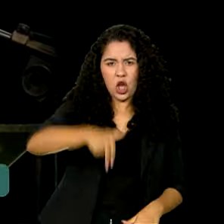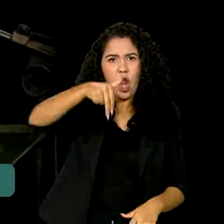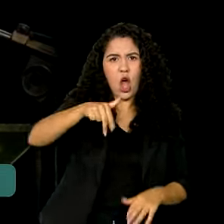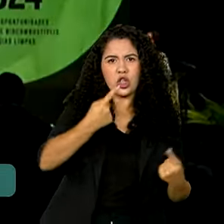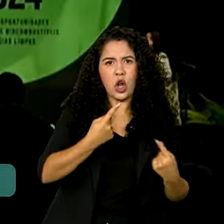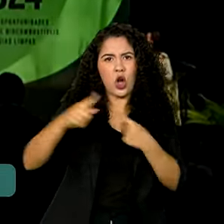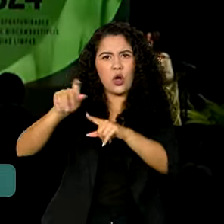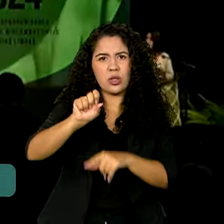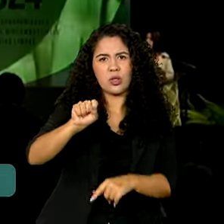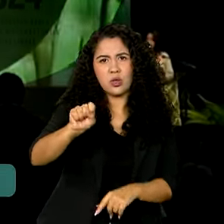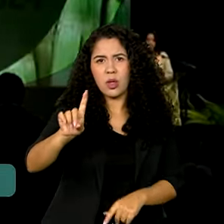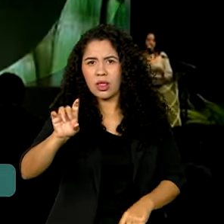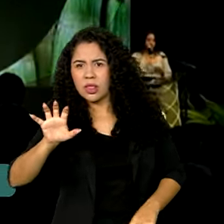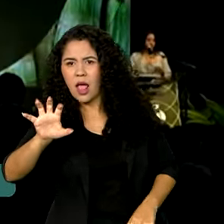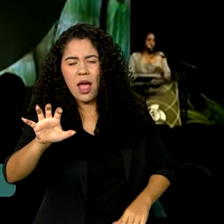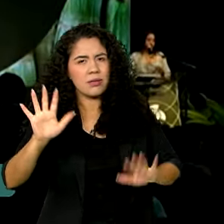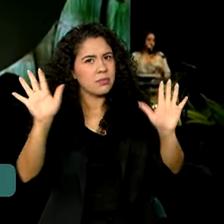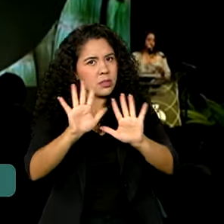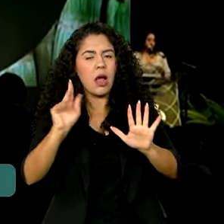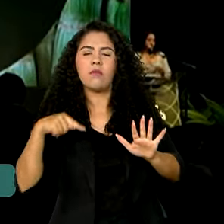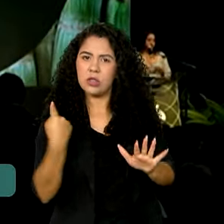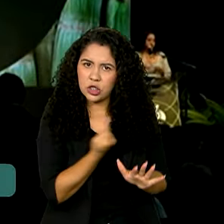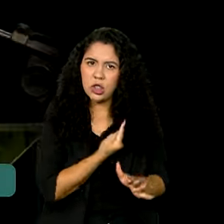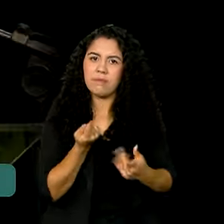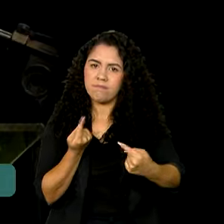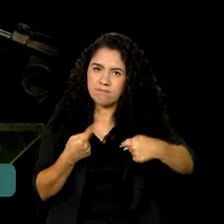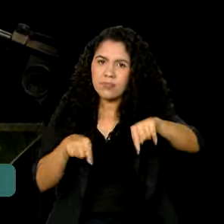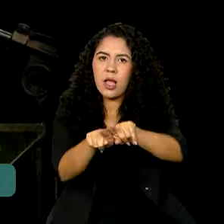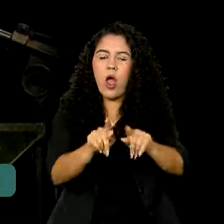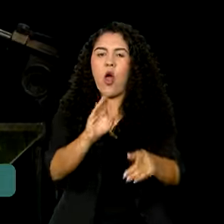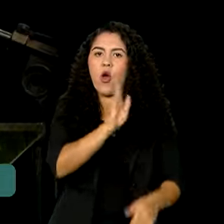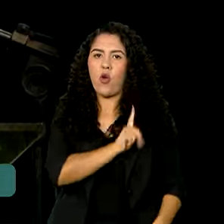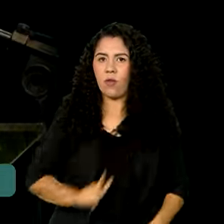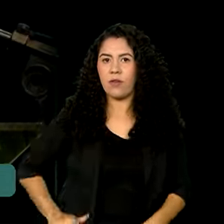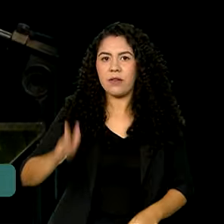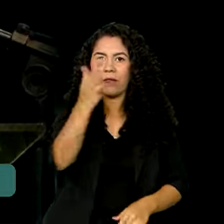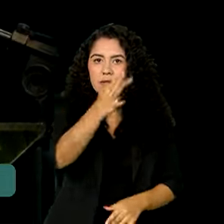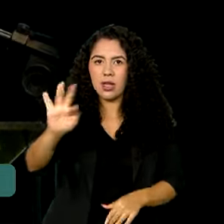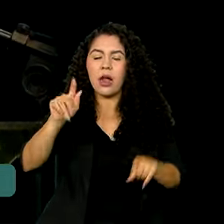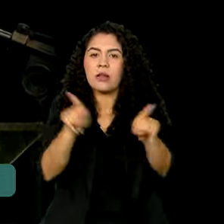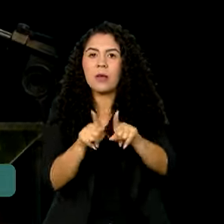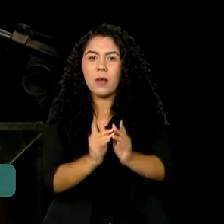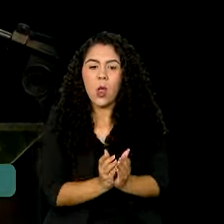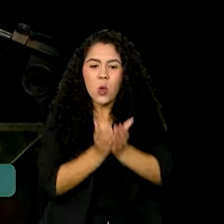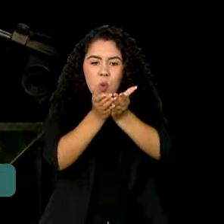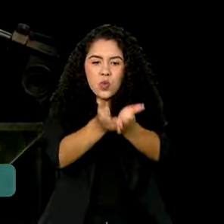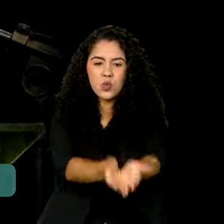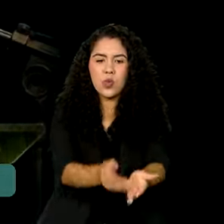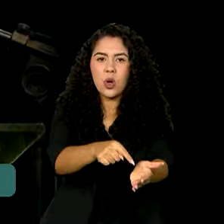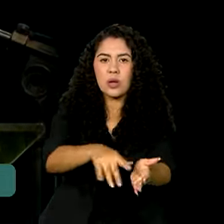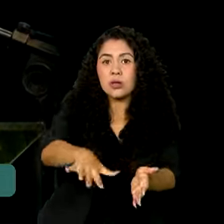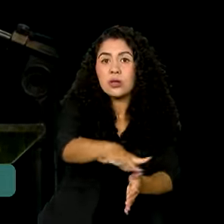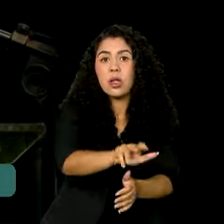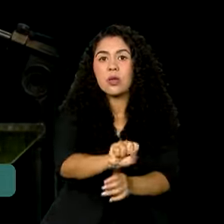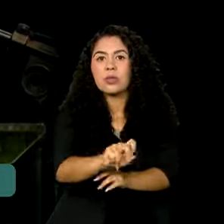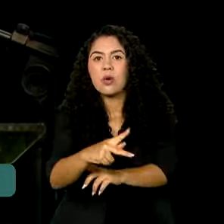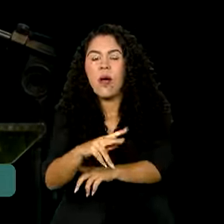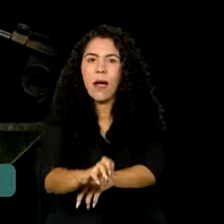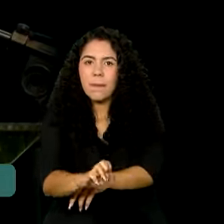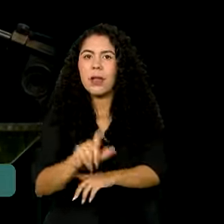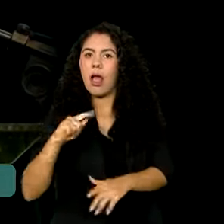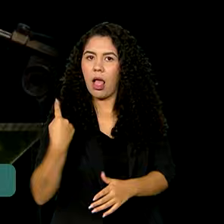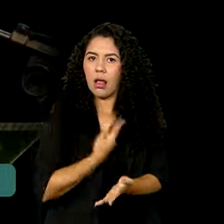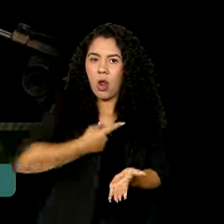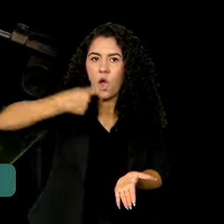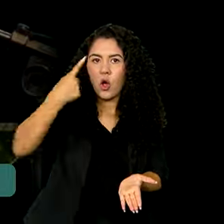Sudeste brasileiro. Nós estamos fazendo, em parceria com o governo federal, a dragagem do porto interno e do porto externo de Suape. É um compromisso com